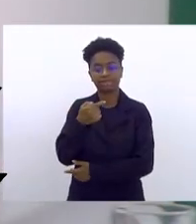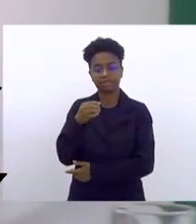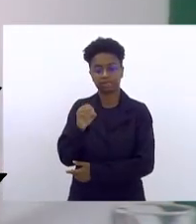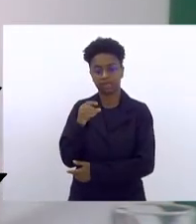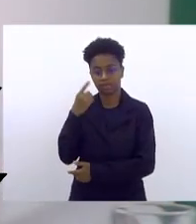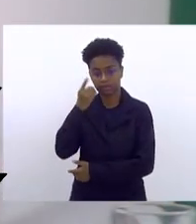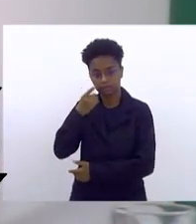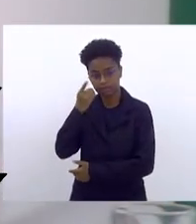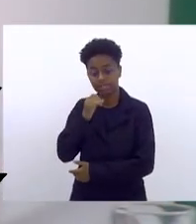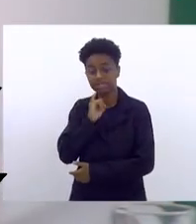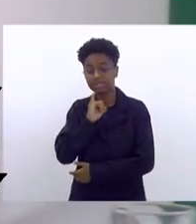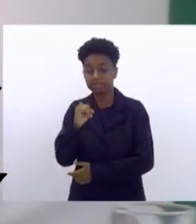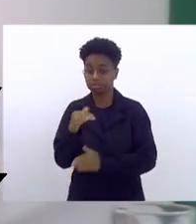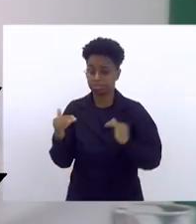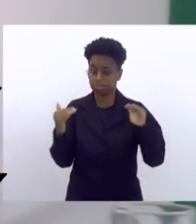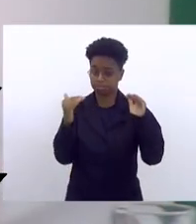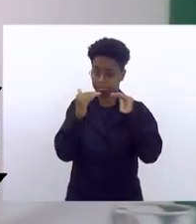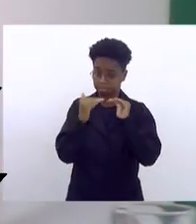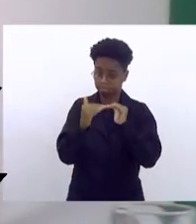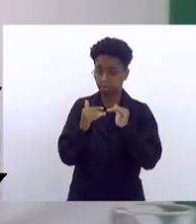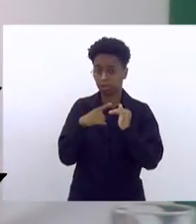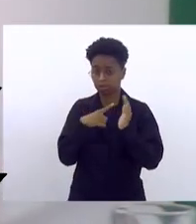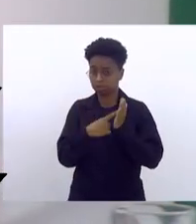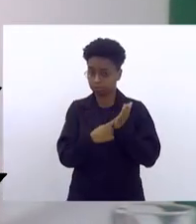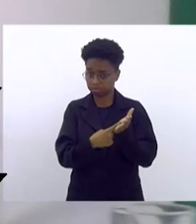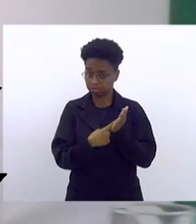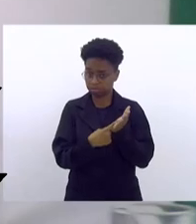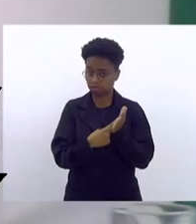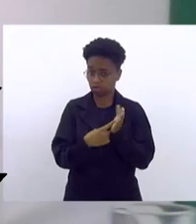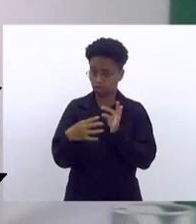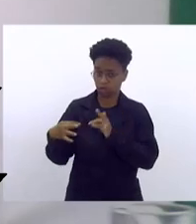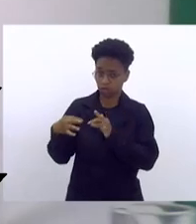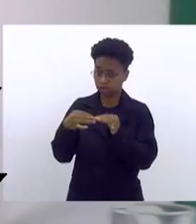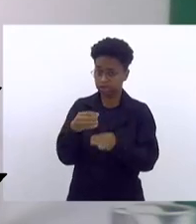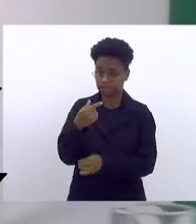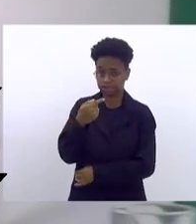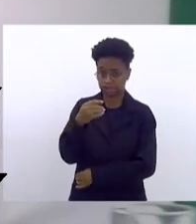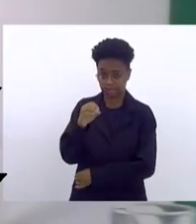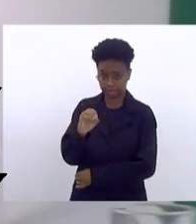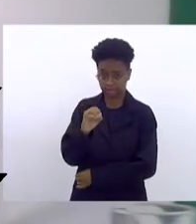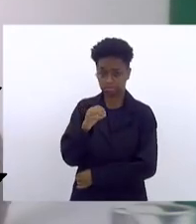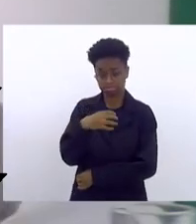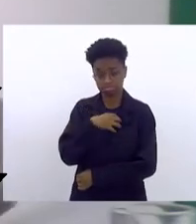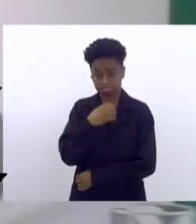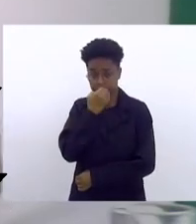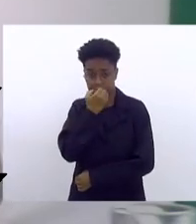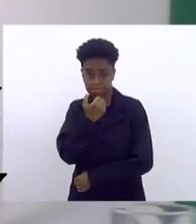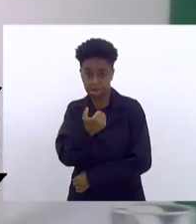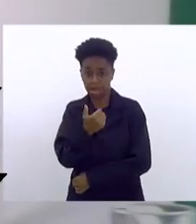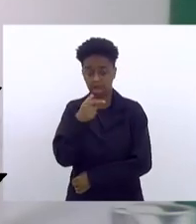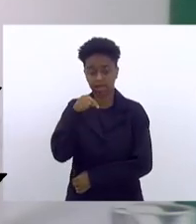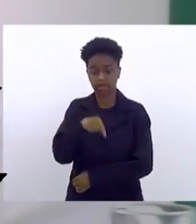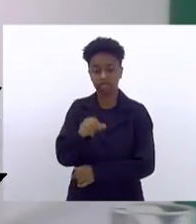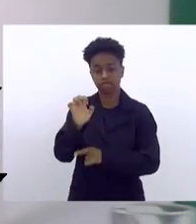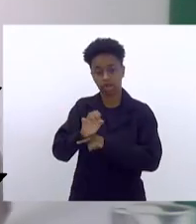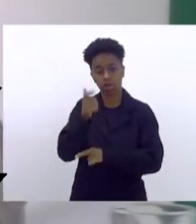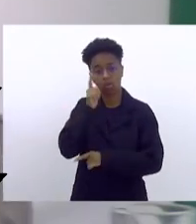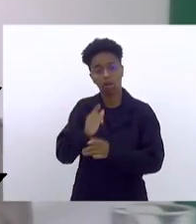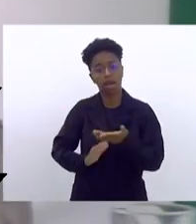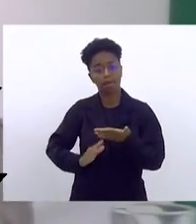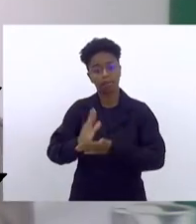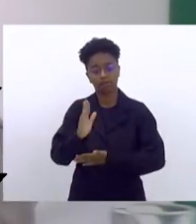quando há uma concordância e há um acordo entre eles que é o bem-estar do nosso estado a gente consegue aprovar